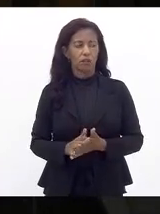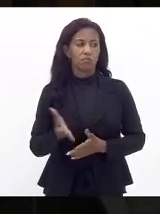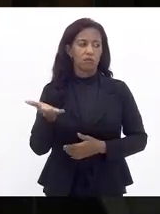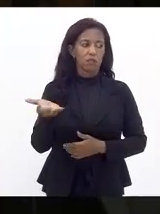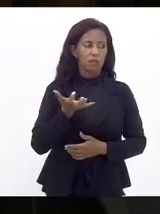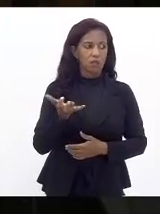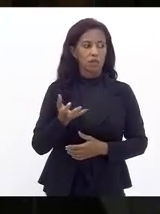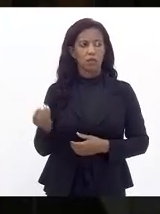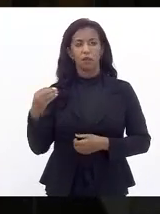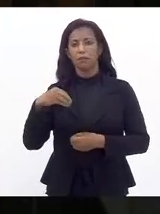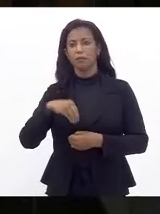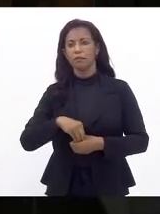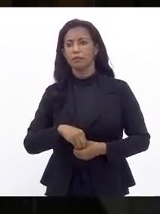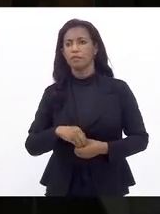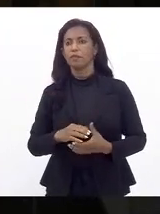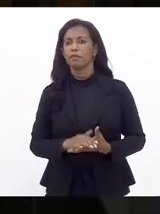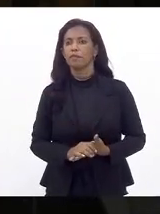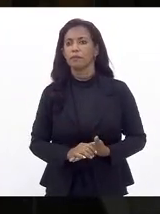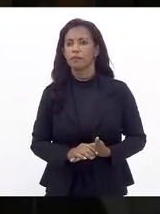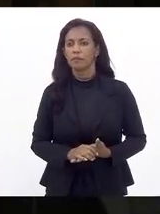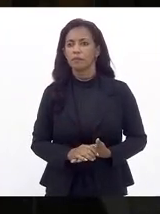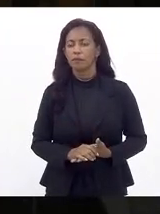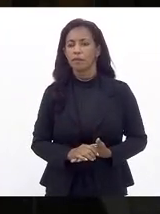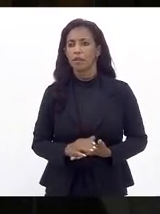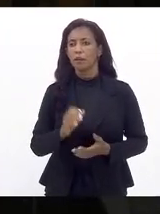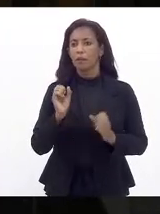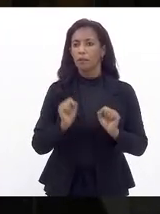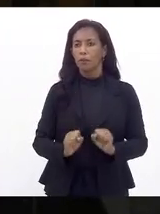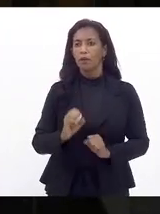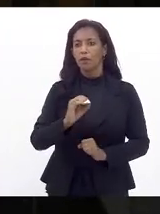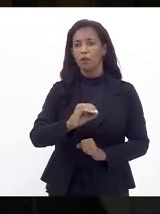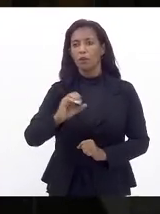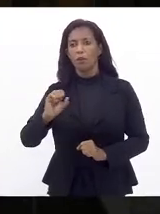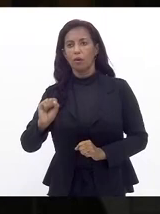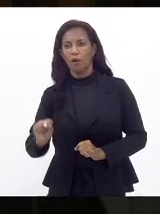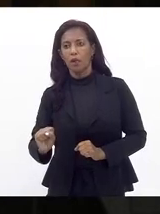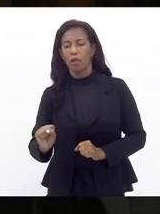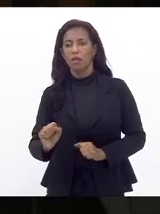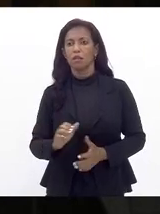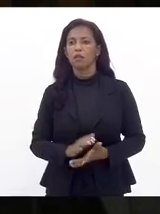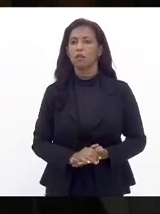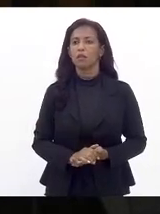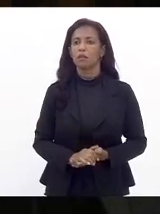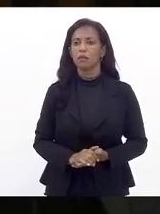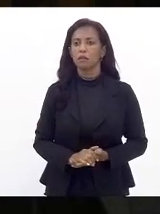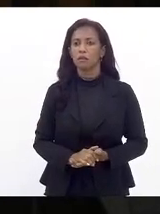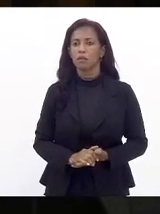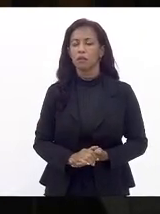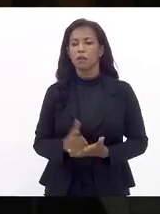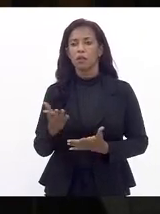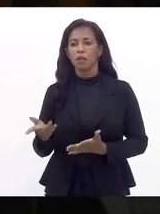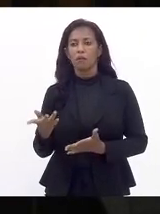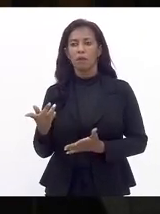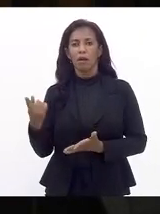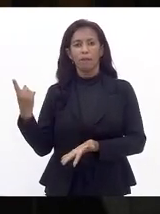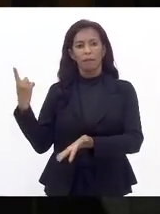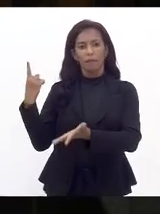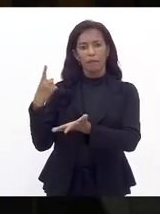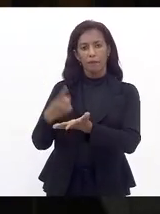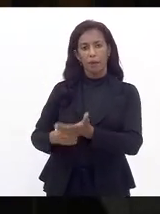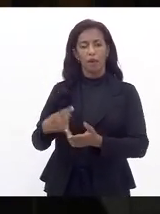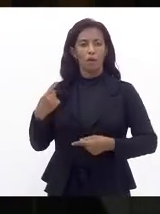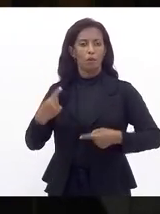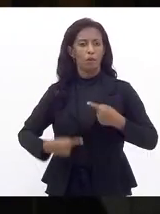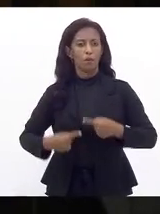pretende implementar e que não pode ser uma OS que vai manchar, que vai macular uma boa política